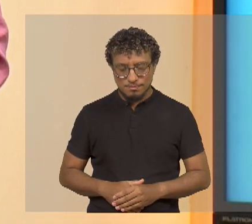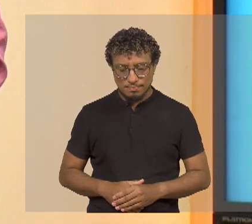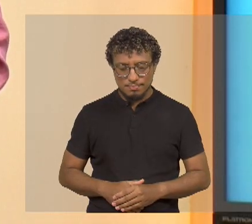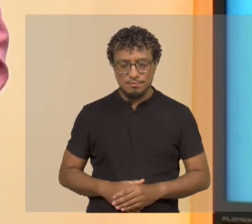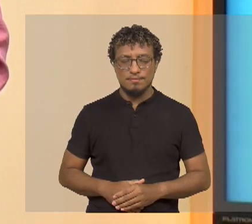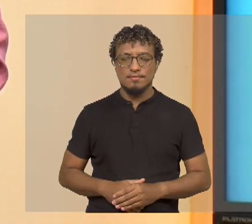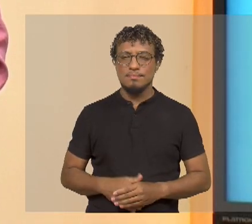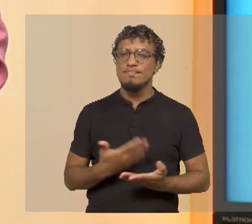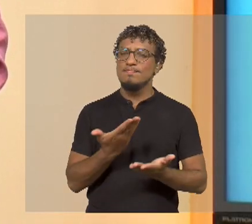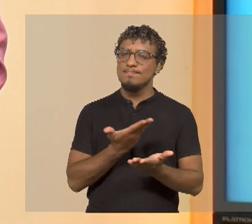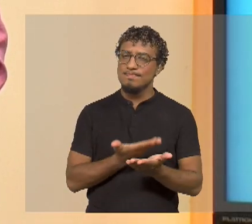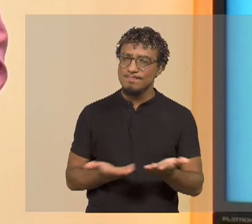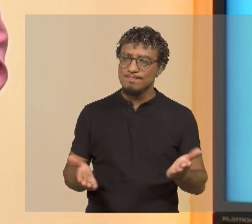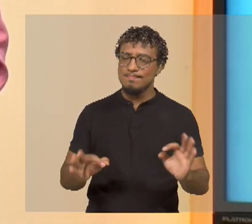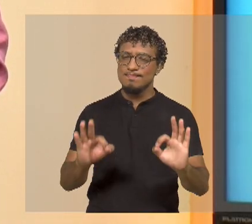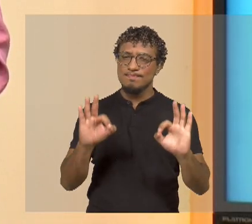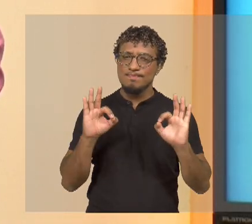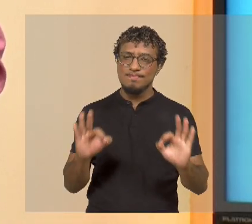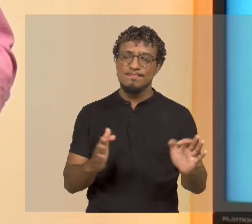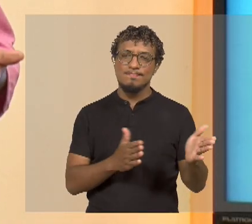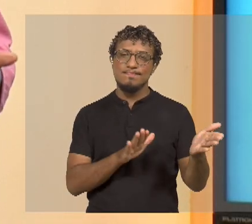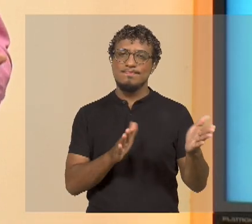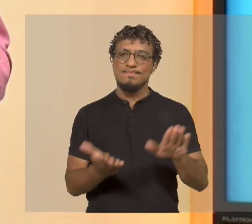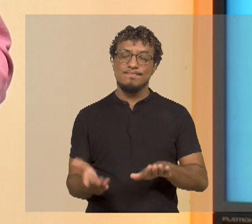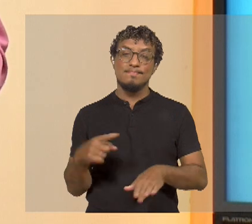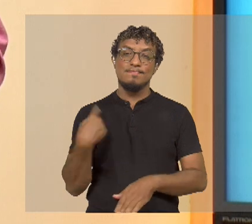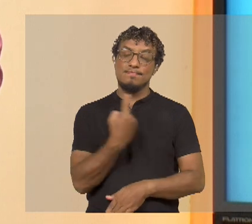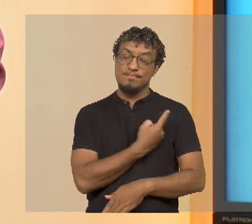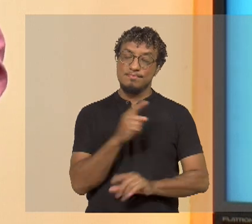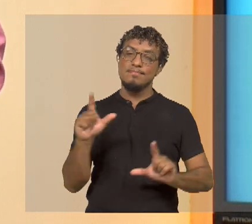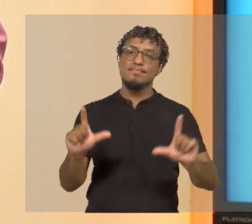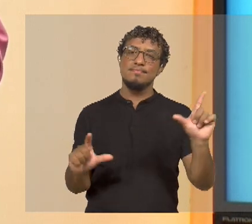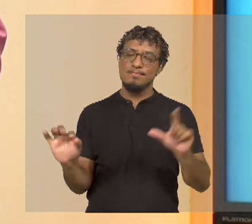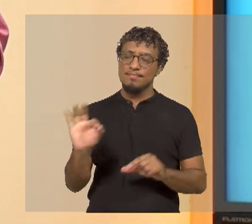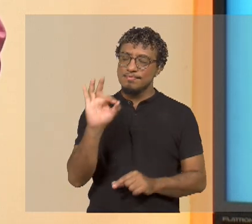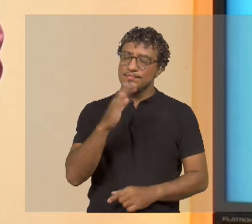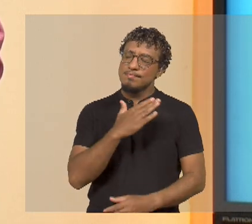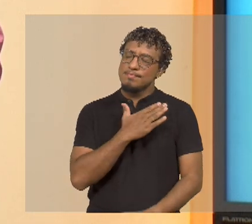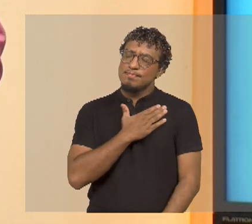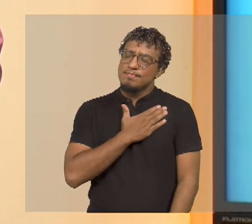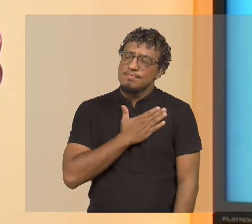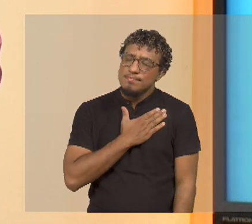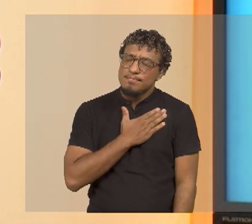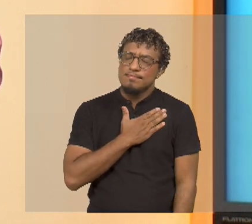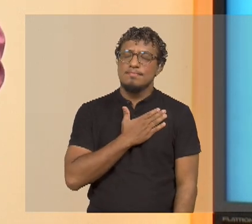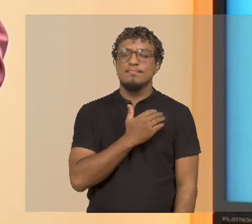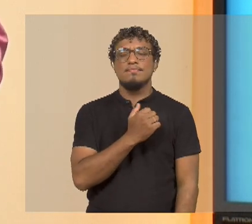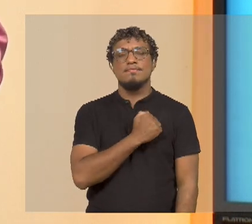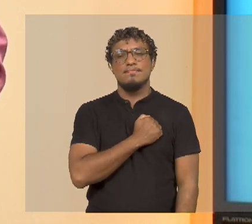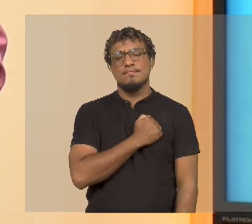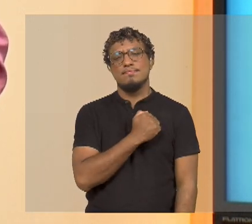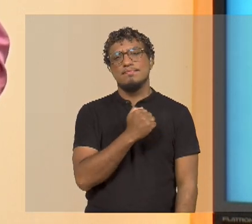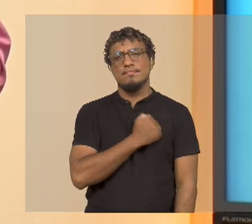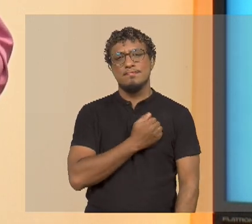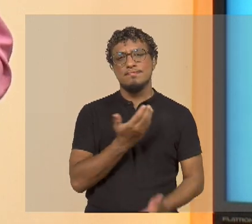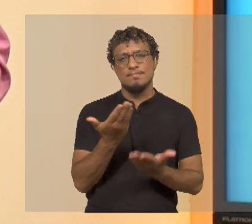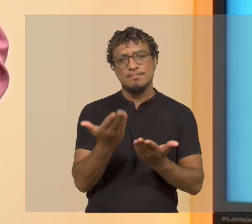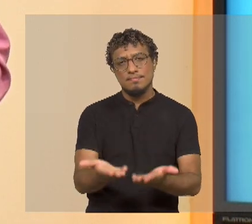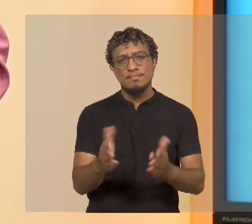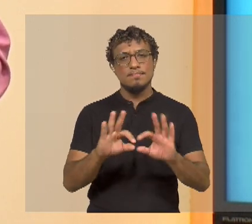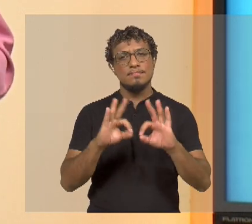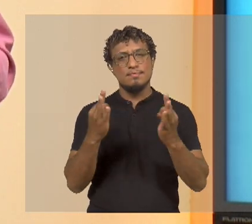Uma perda muito grande para todos nós. A TV UFMA também expressa os mais sinceros sentimentos à